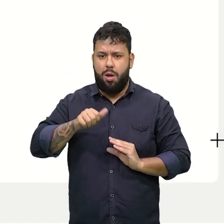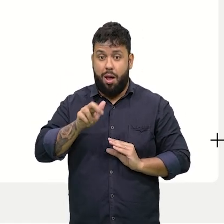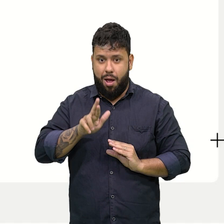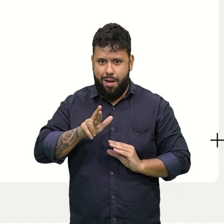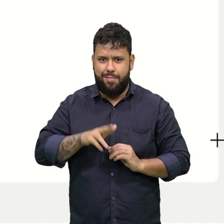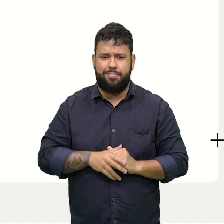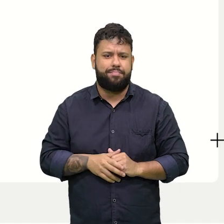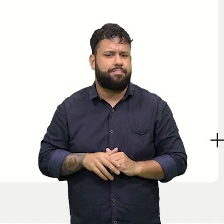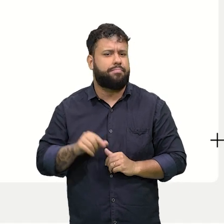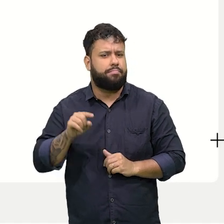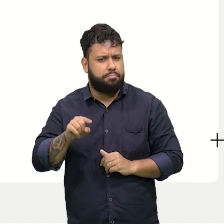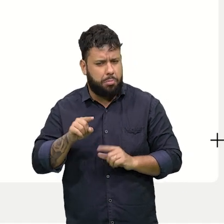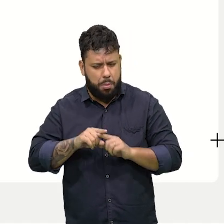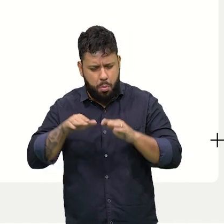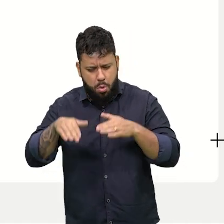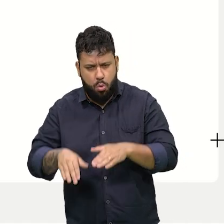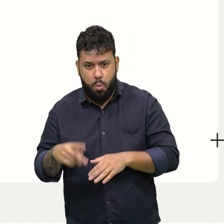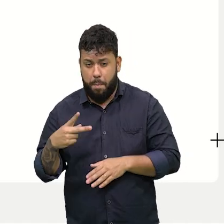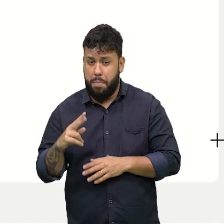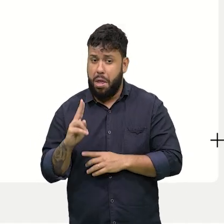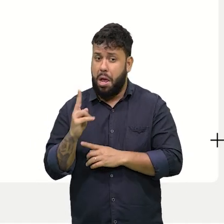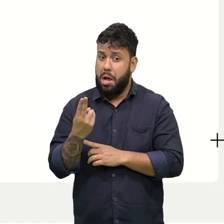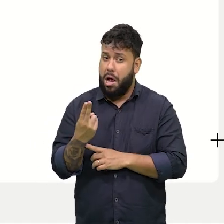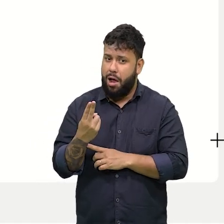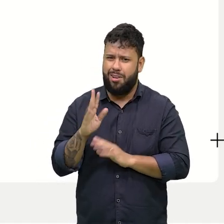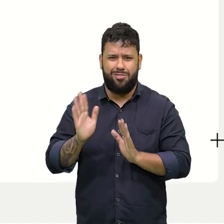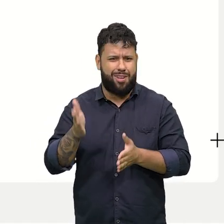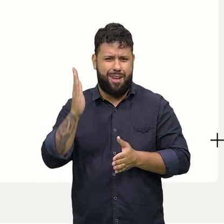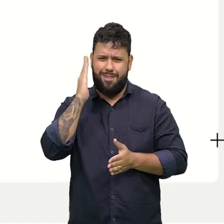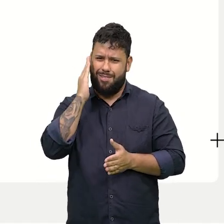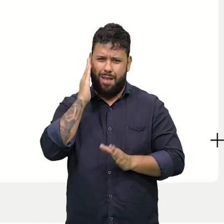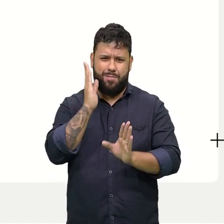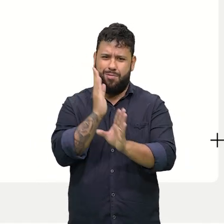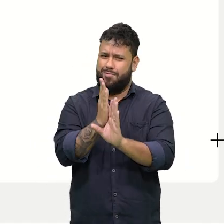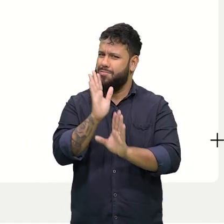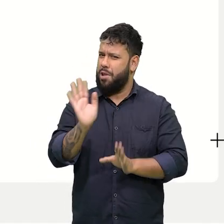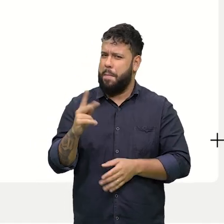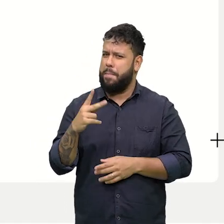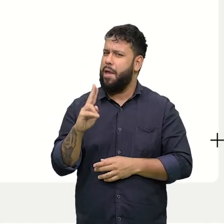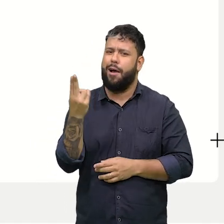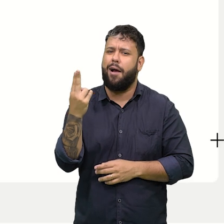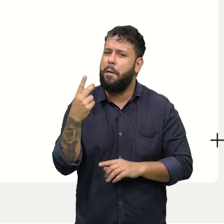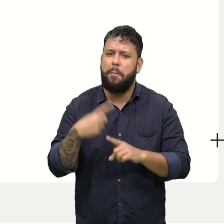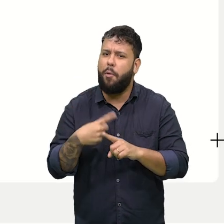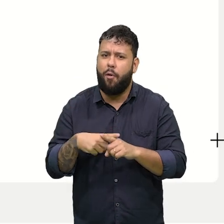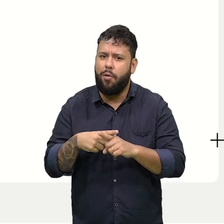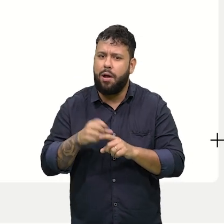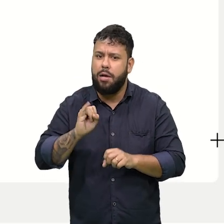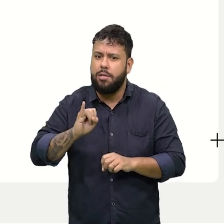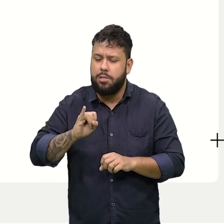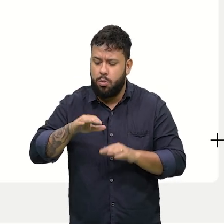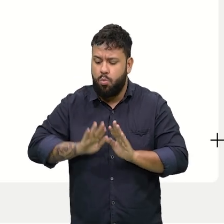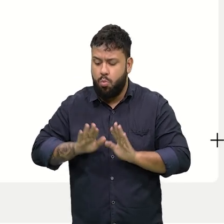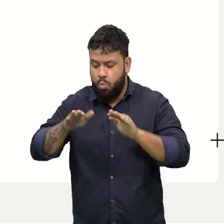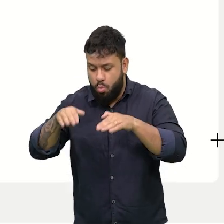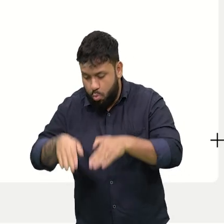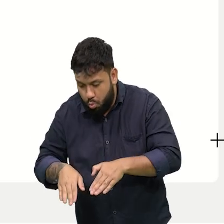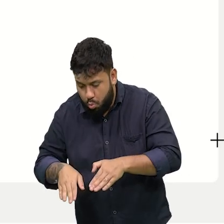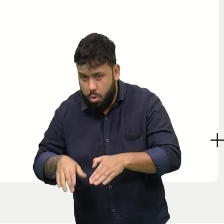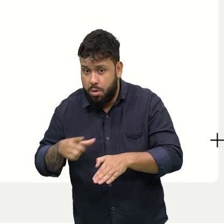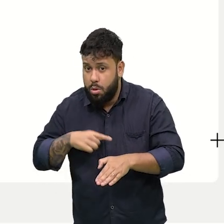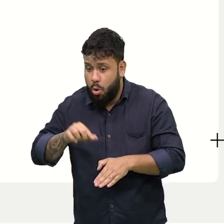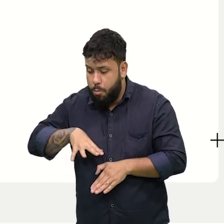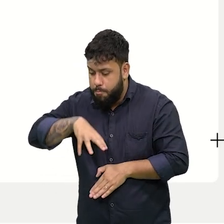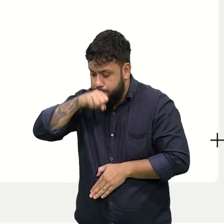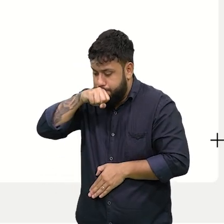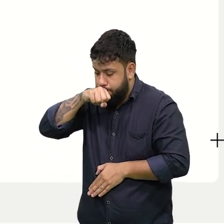o mergulho, o valor do pH sanguíneo. Essa daqui a gente já consegue determinar, porque quando a gente mergulha, a gente